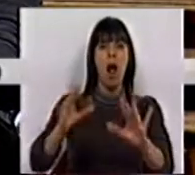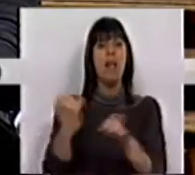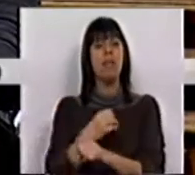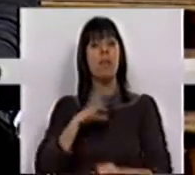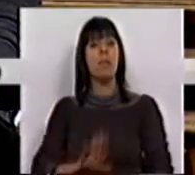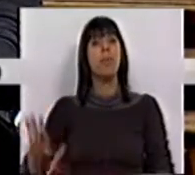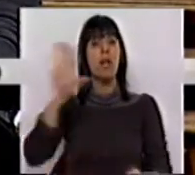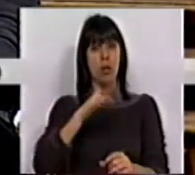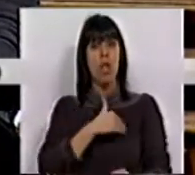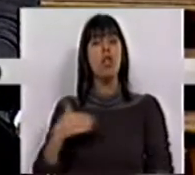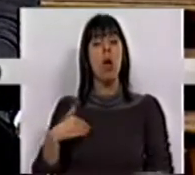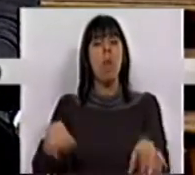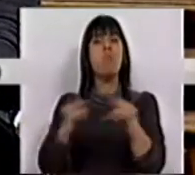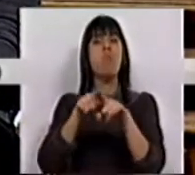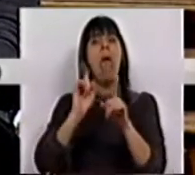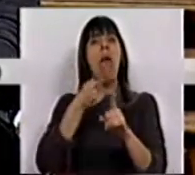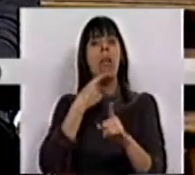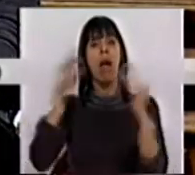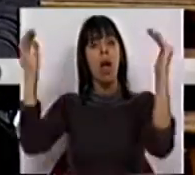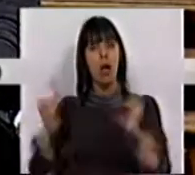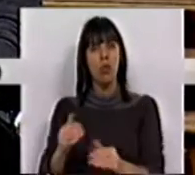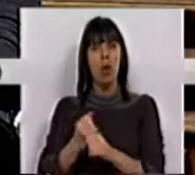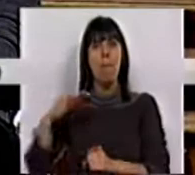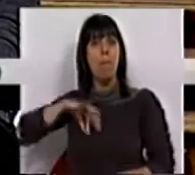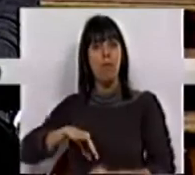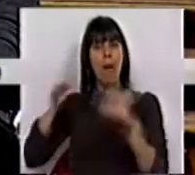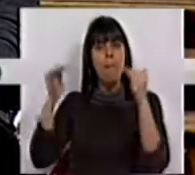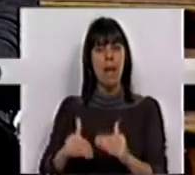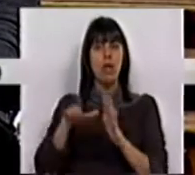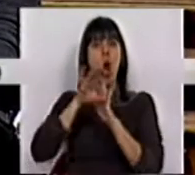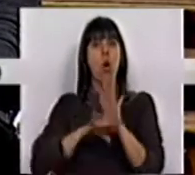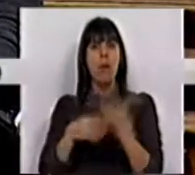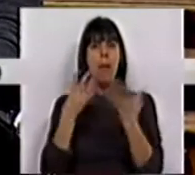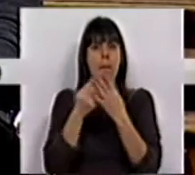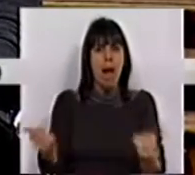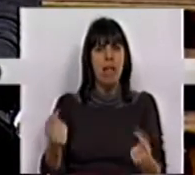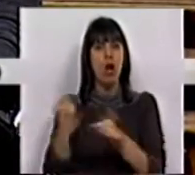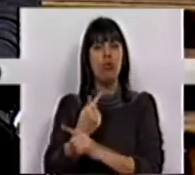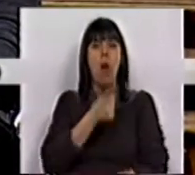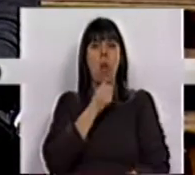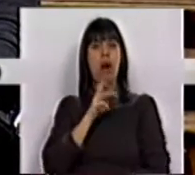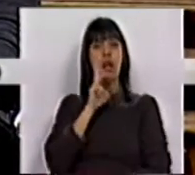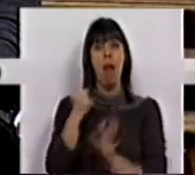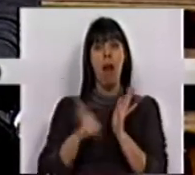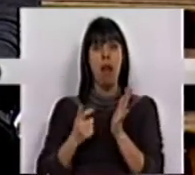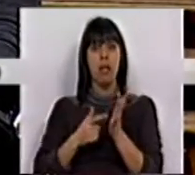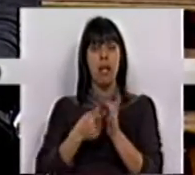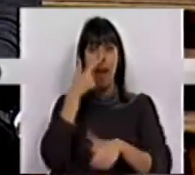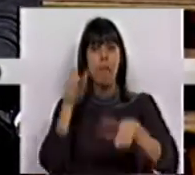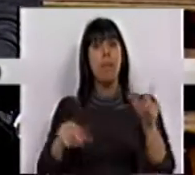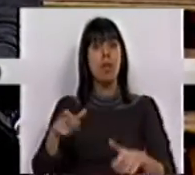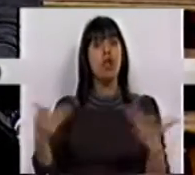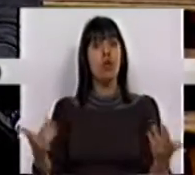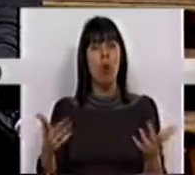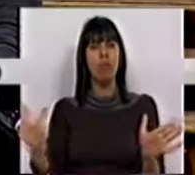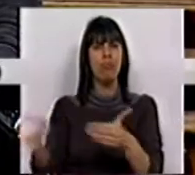Serviço Nacional de Saúde que se traduz na redução de profissionais e nas condições materiais para dar resposta às necessidades das